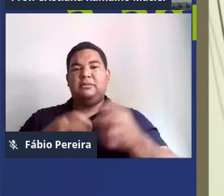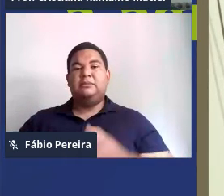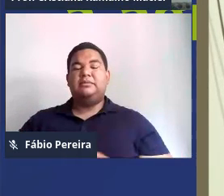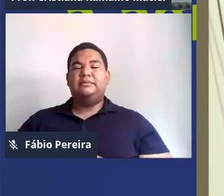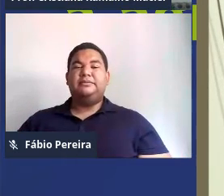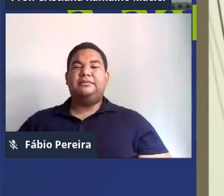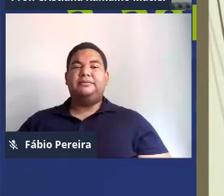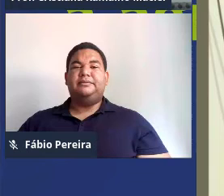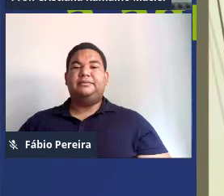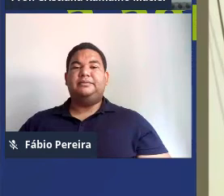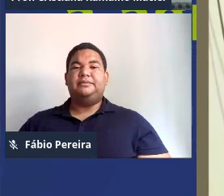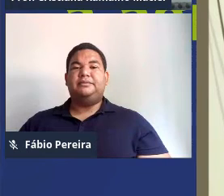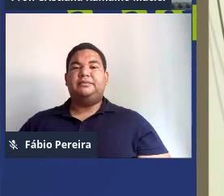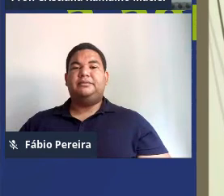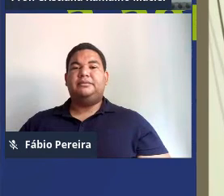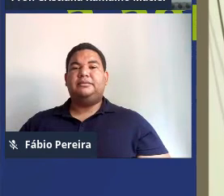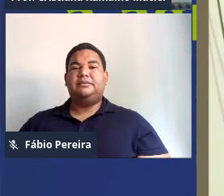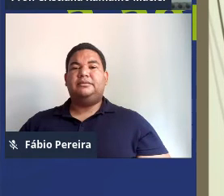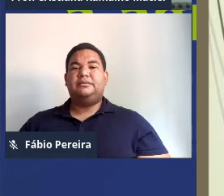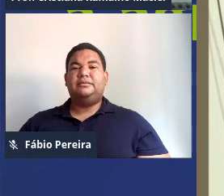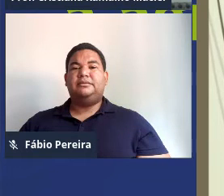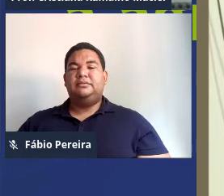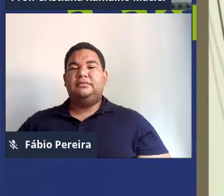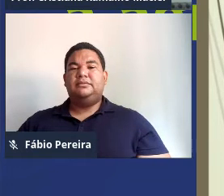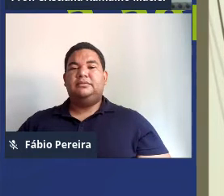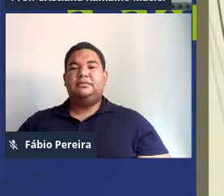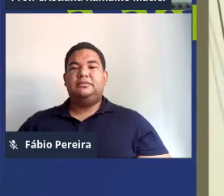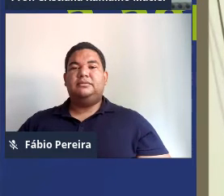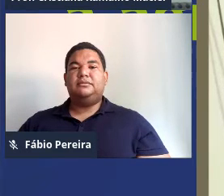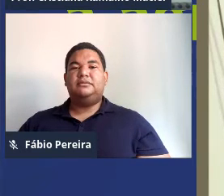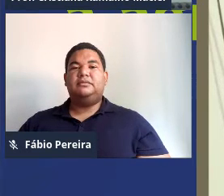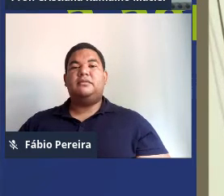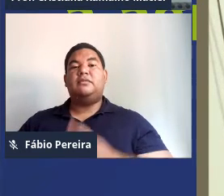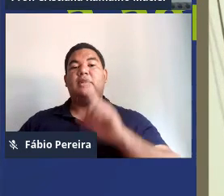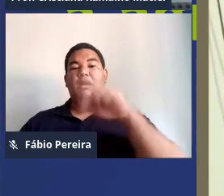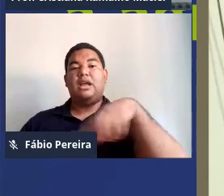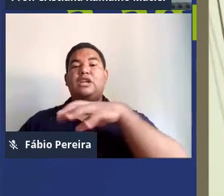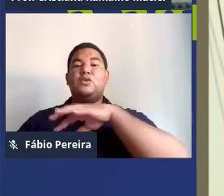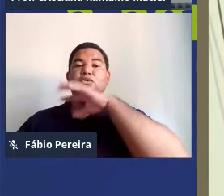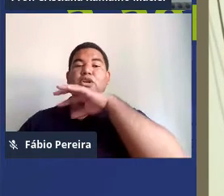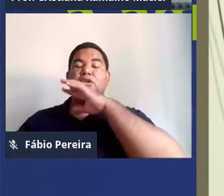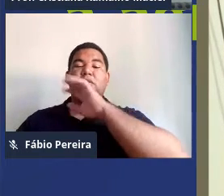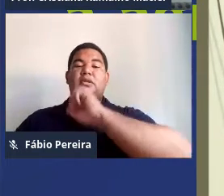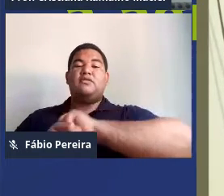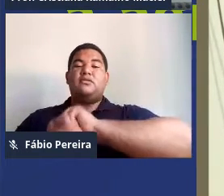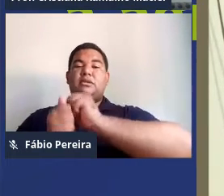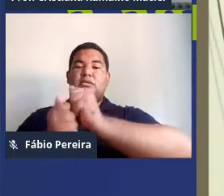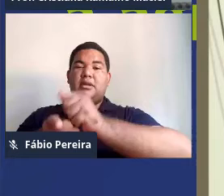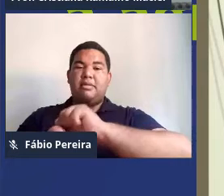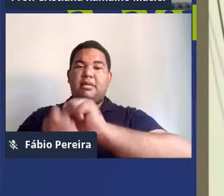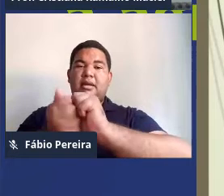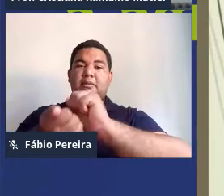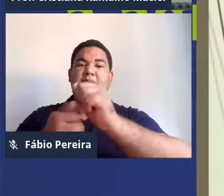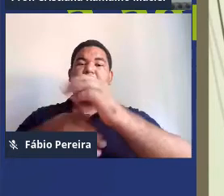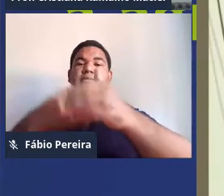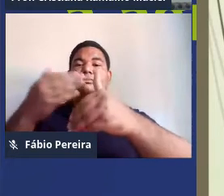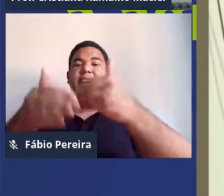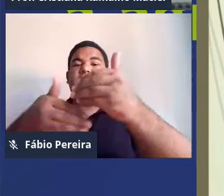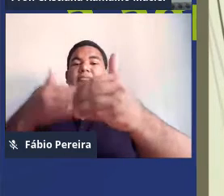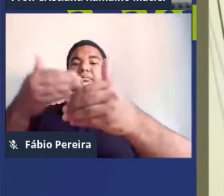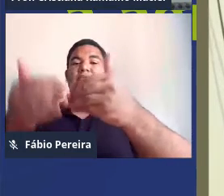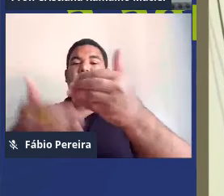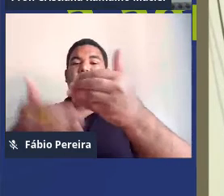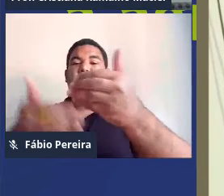inicial. E as espécies vão se adaptando. Veja aqui, depois de algum tempo, que elas já não estão mais